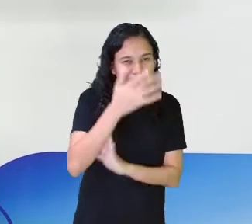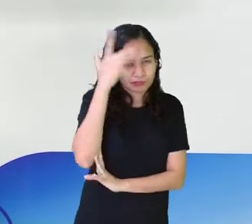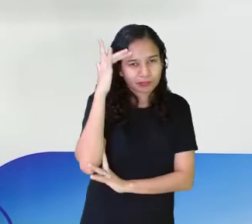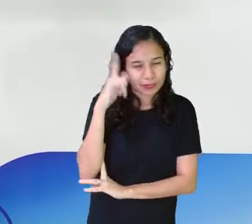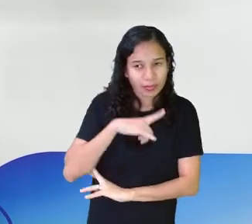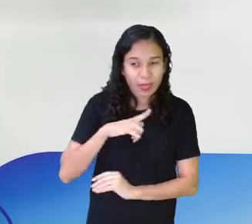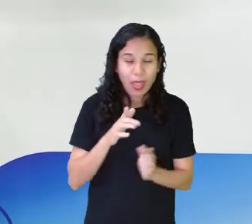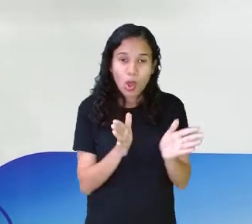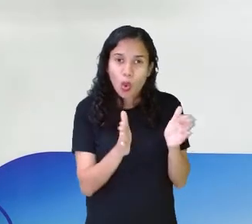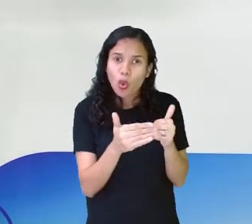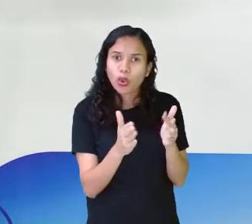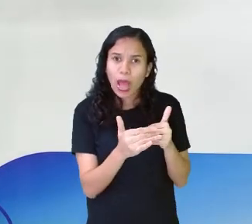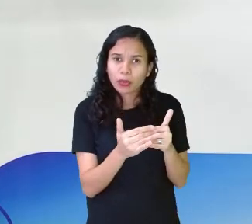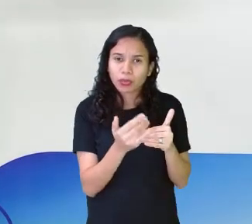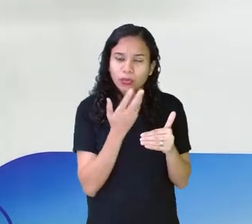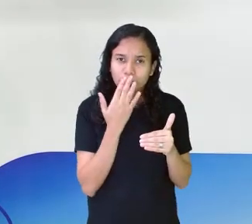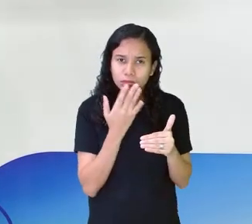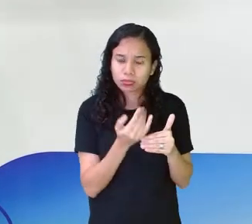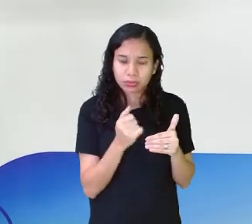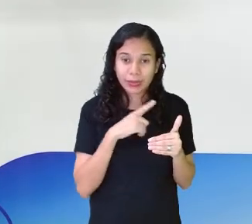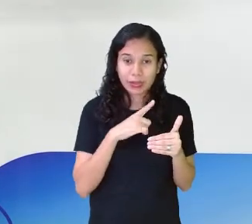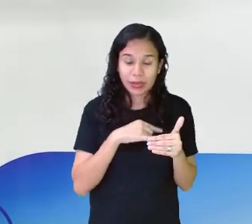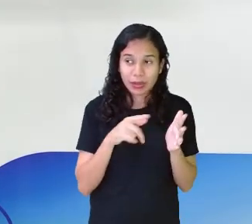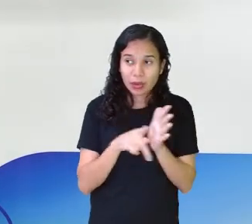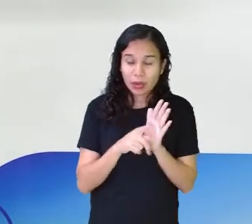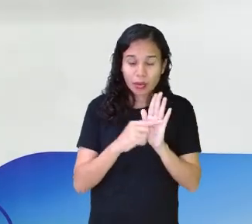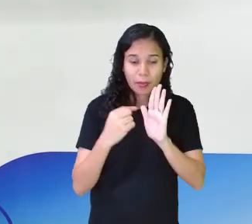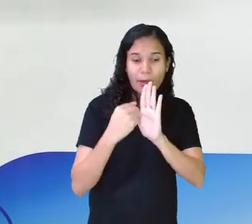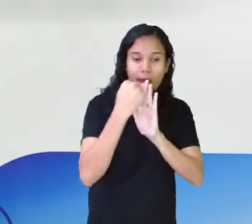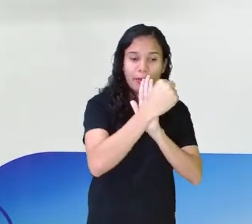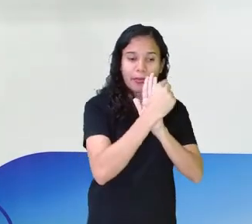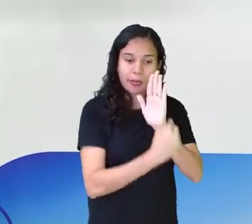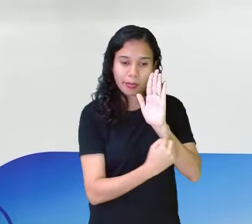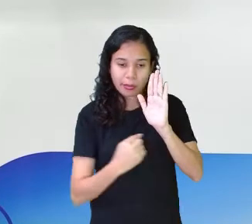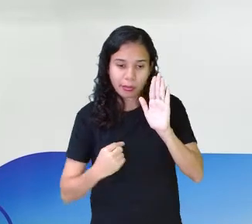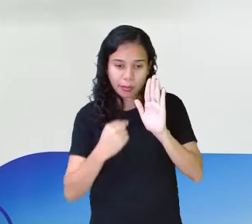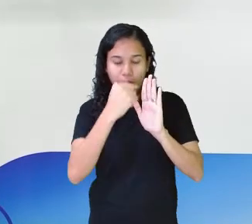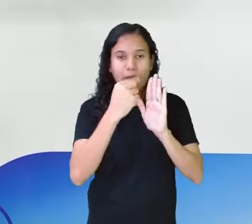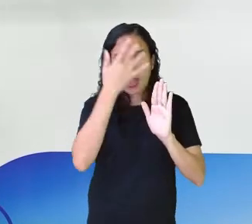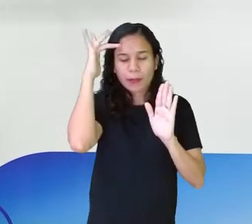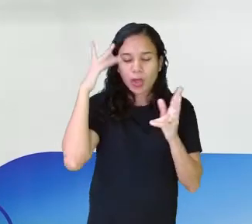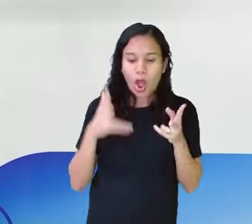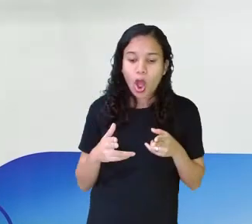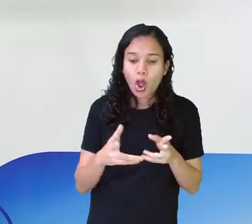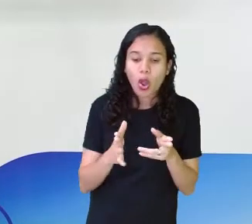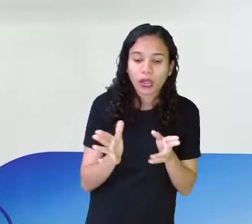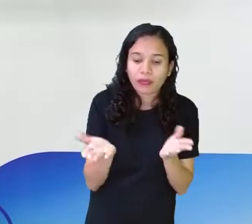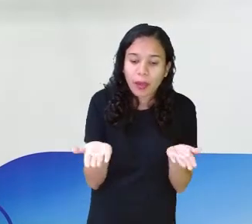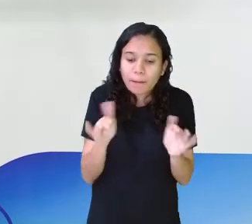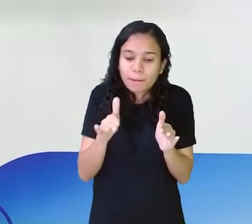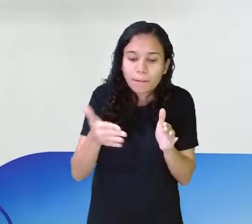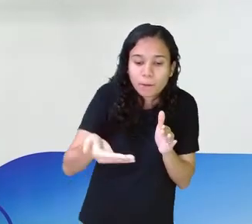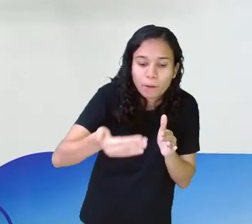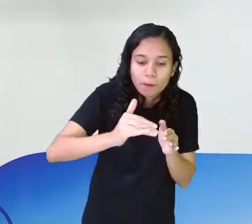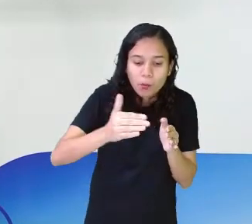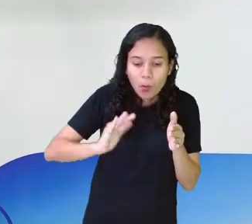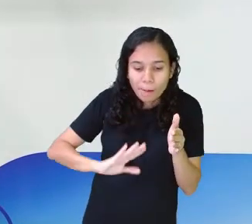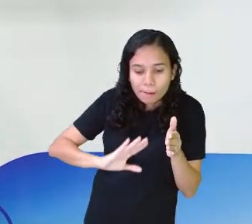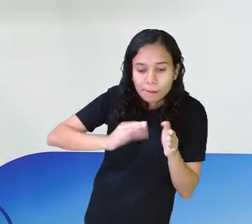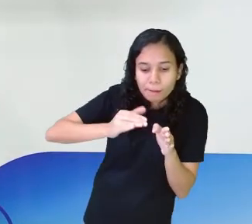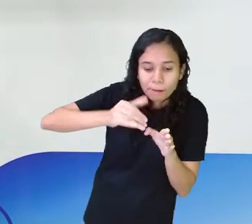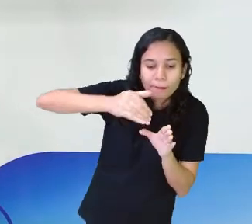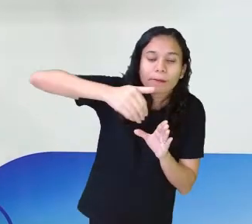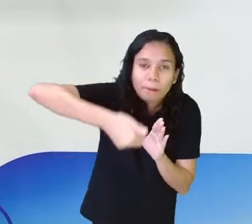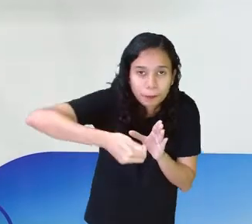dados, né, eles vêm em formato plano, vem um molde específico, aí você vai montando direitinho e ele